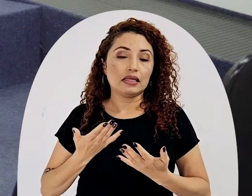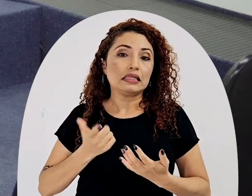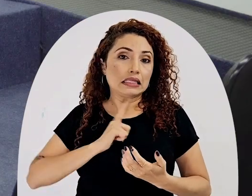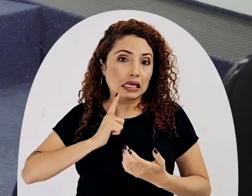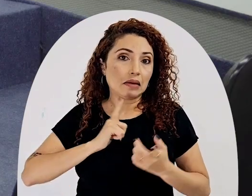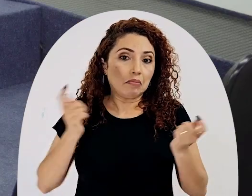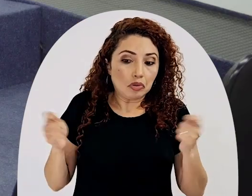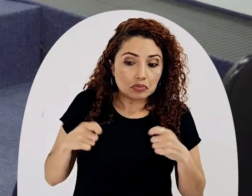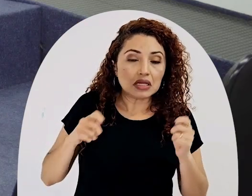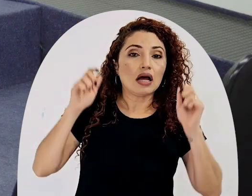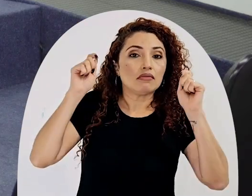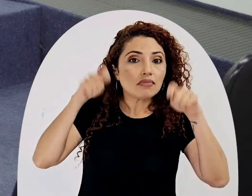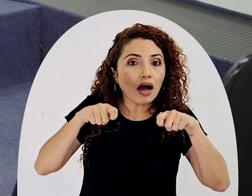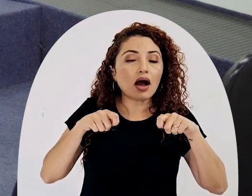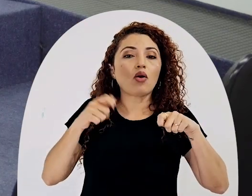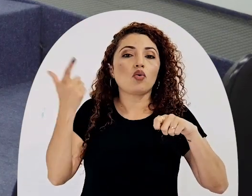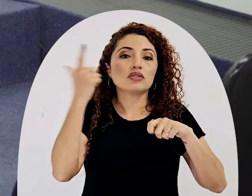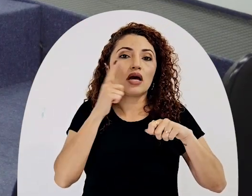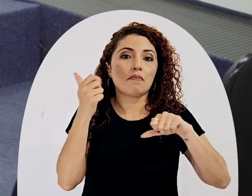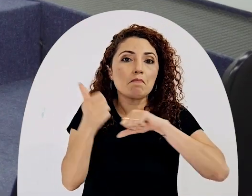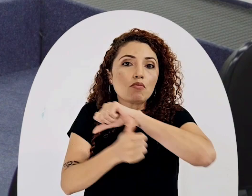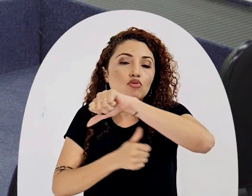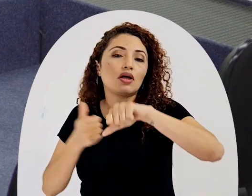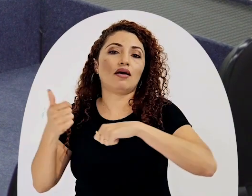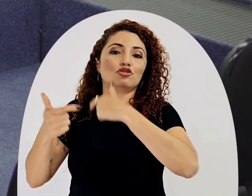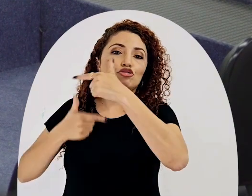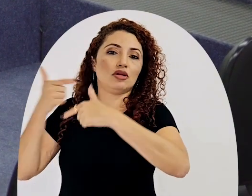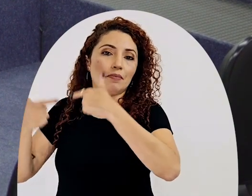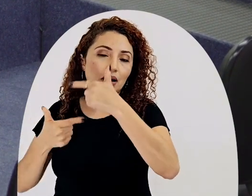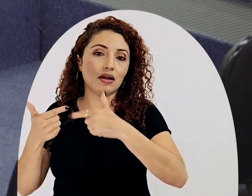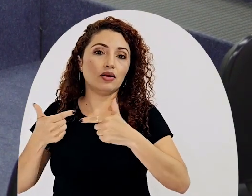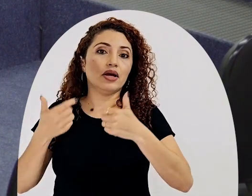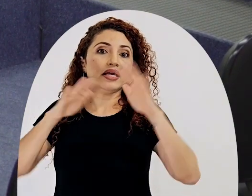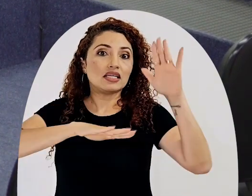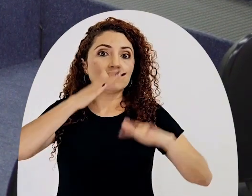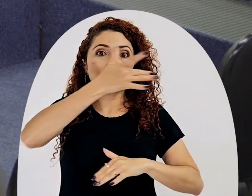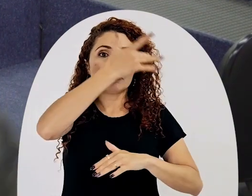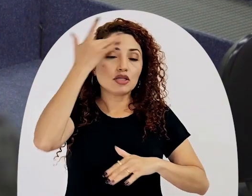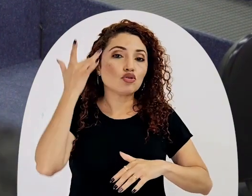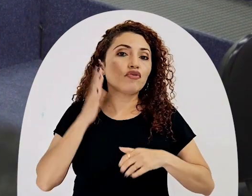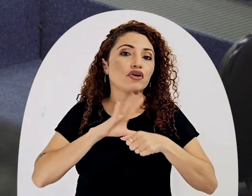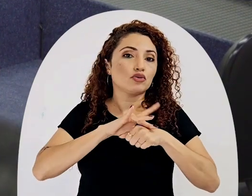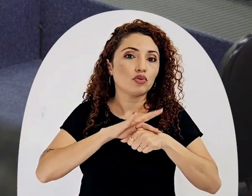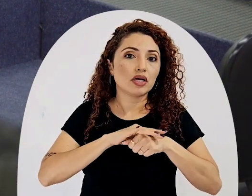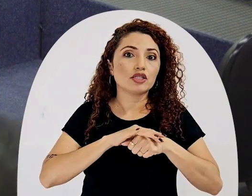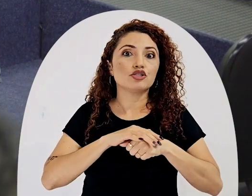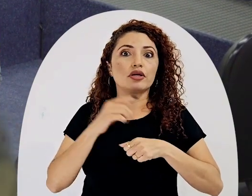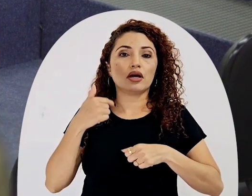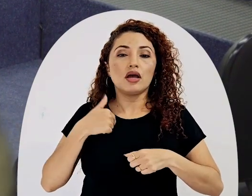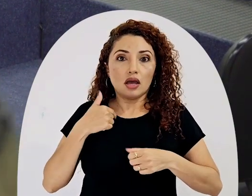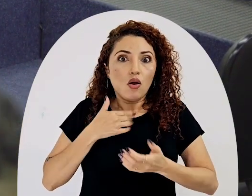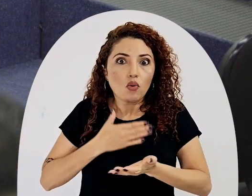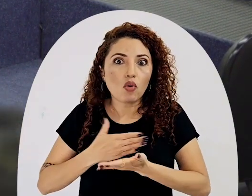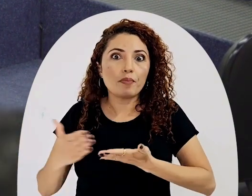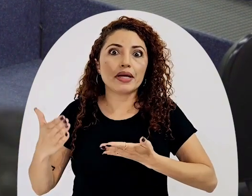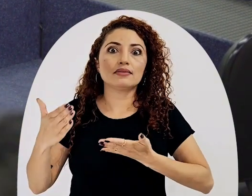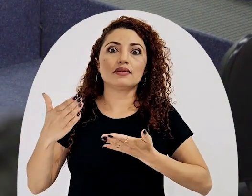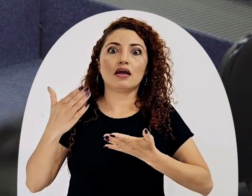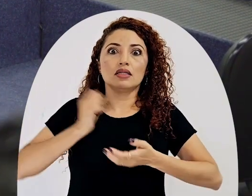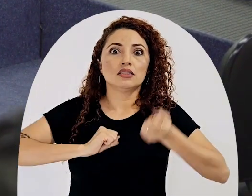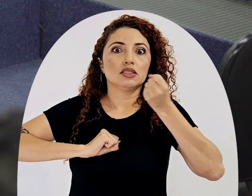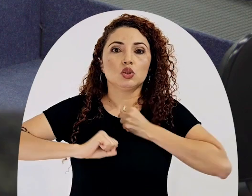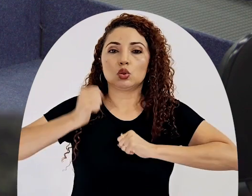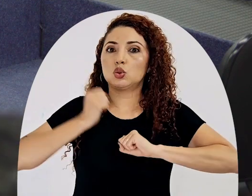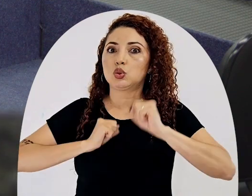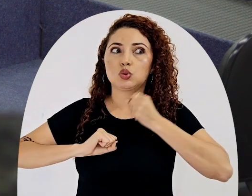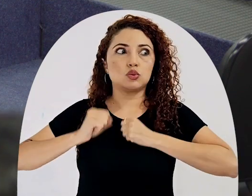uma transição de carreira. E isso adoece pessoas. Eu desenvolvi ali uma crise de ansiedade, que